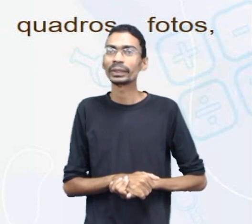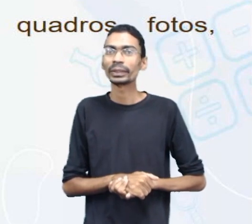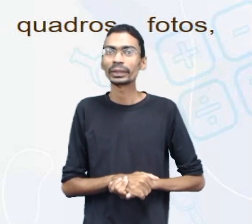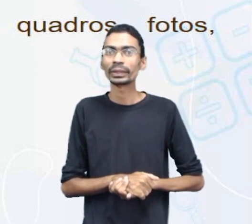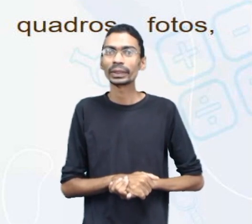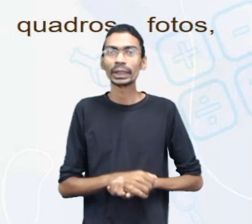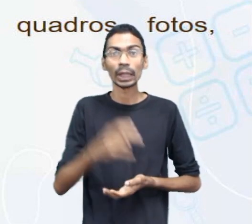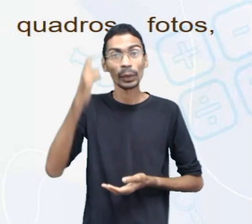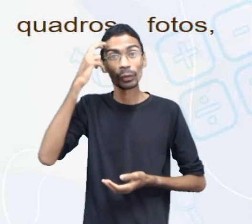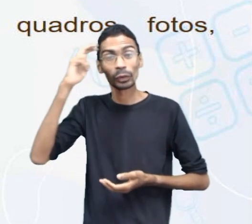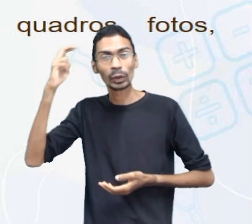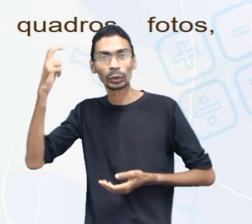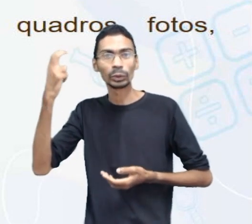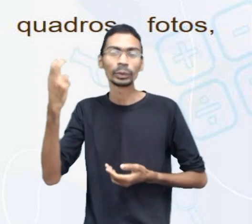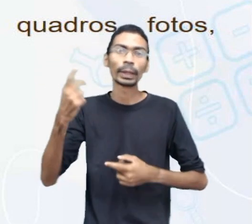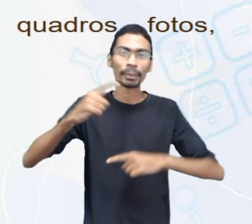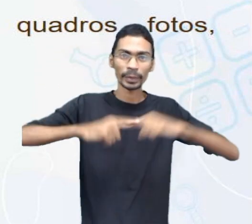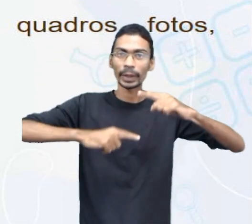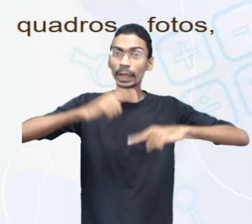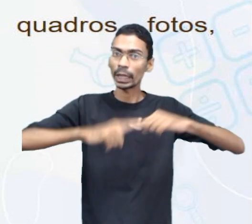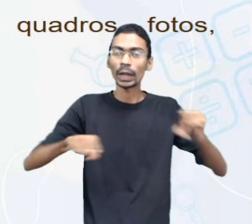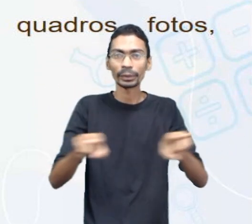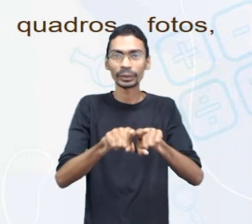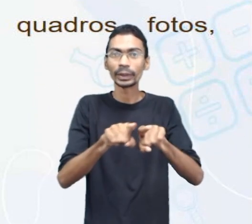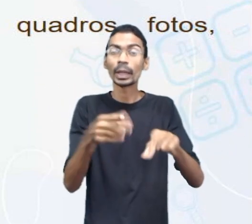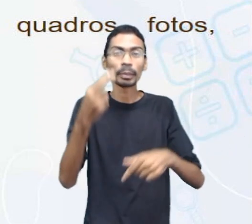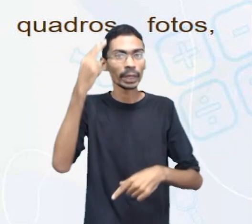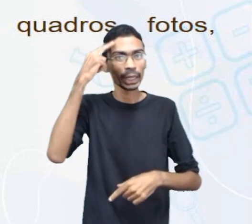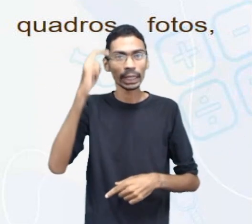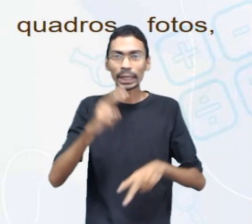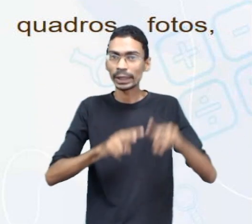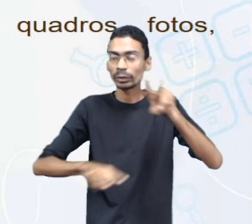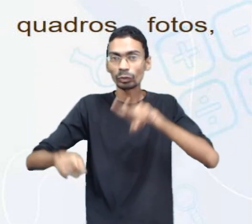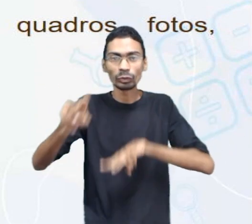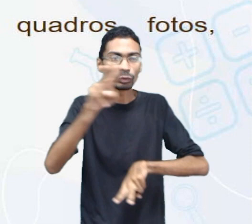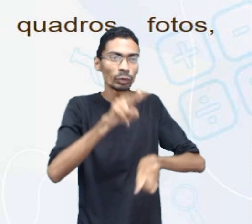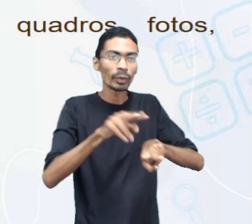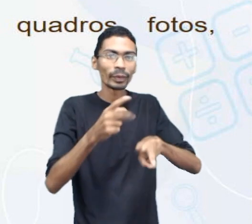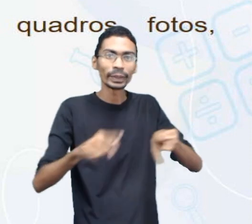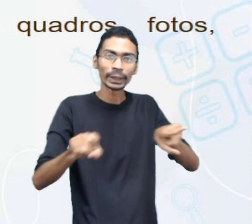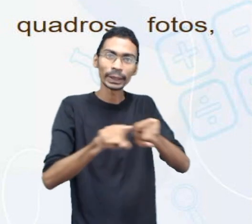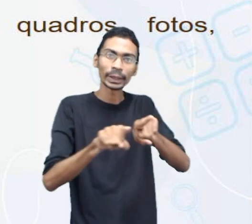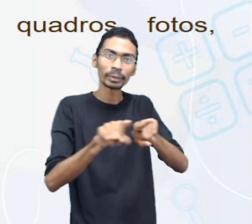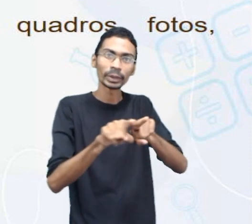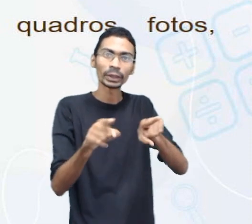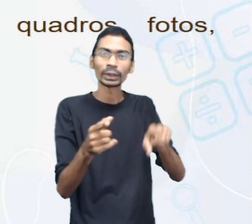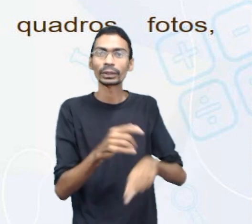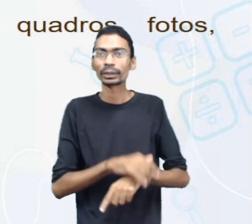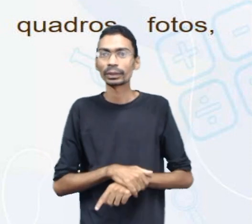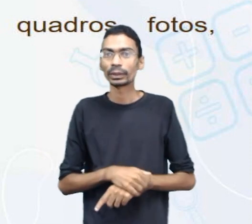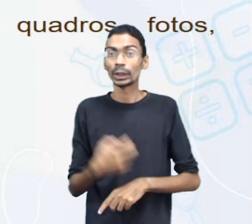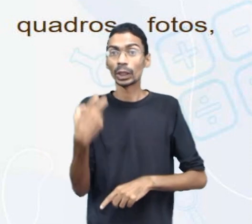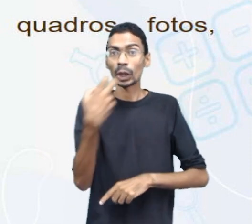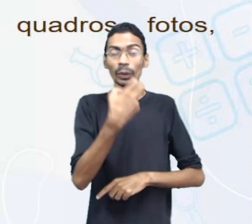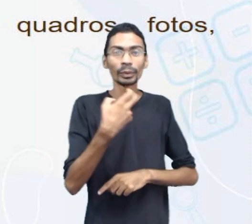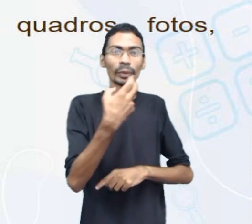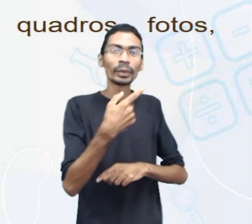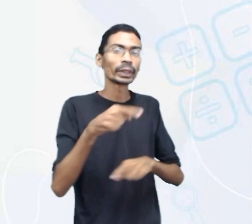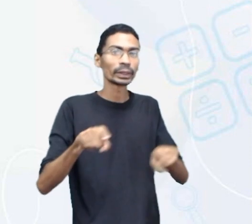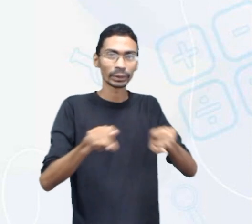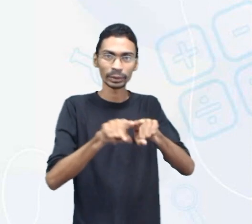fontes da cultura material as representações visuais e os registros horas